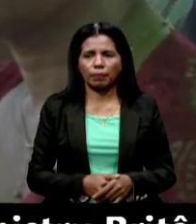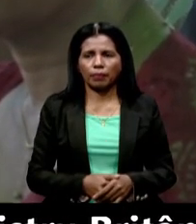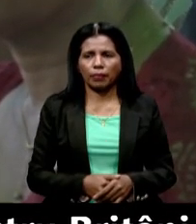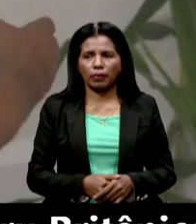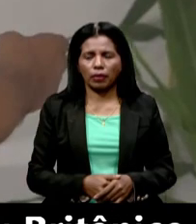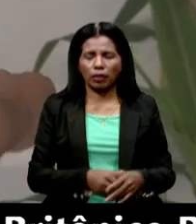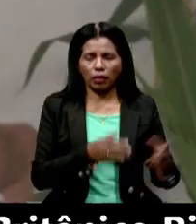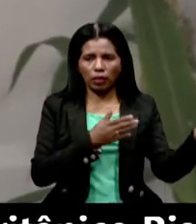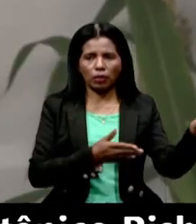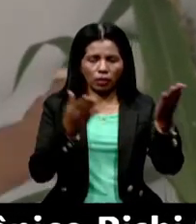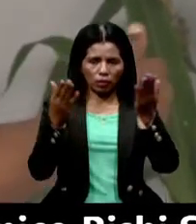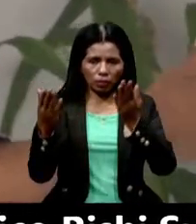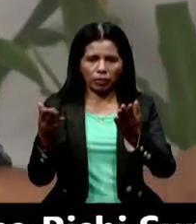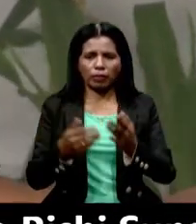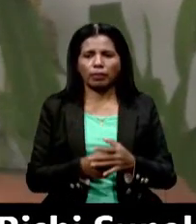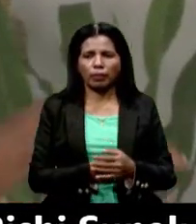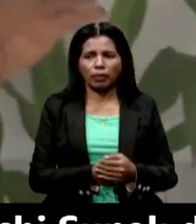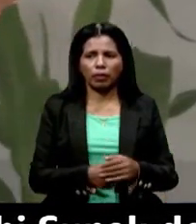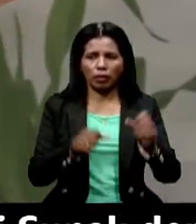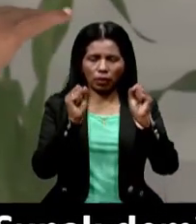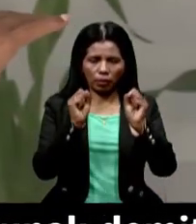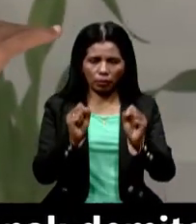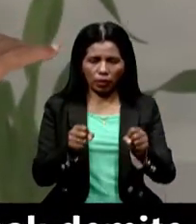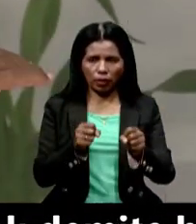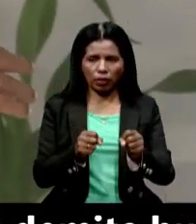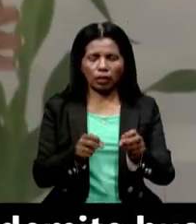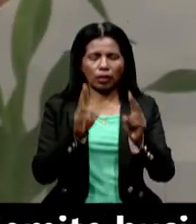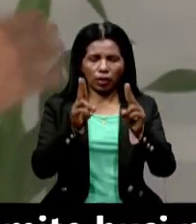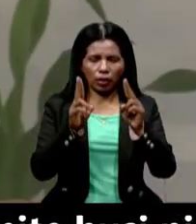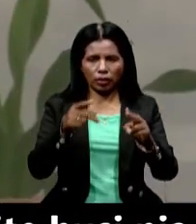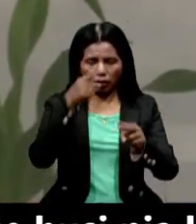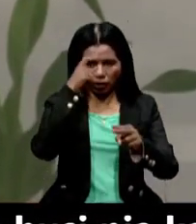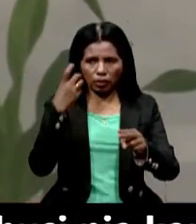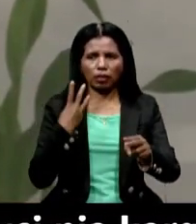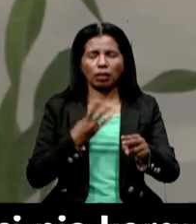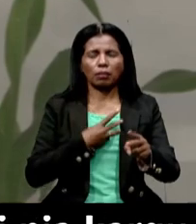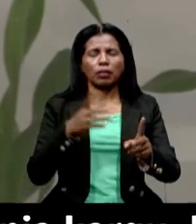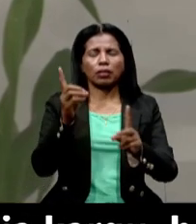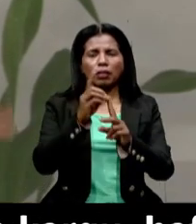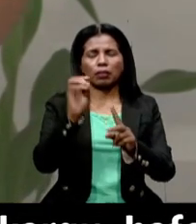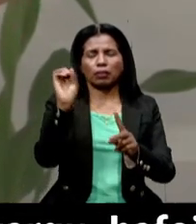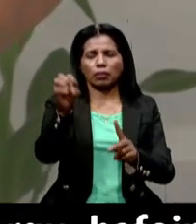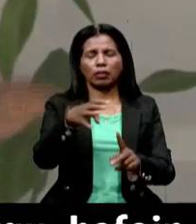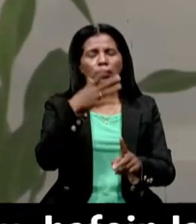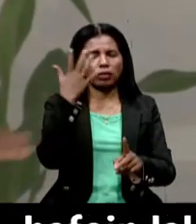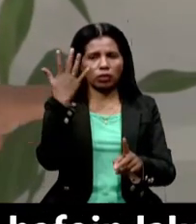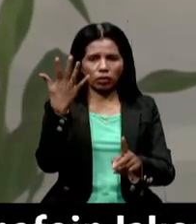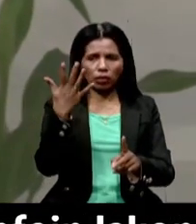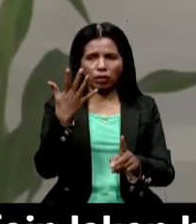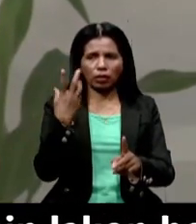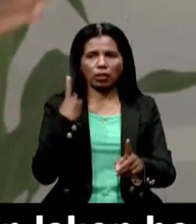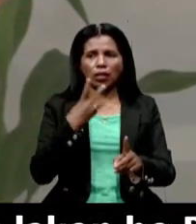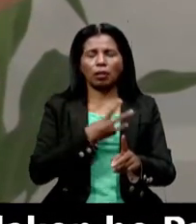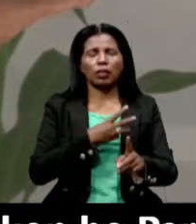a Ruga que eles vai, pera, né, lá lá se doan, tamo, a mito 15 de julho, a mito tem que, o